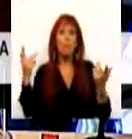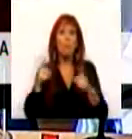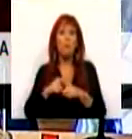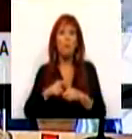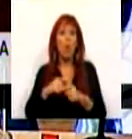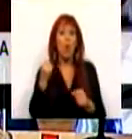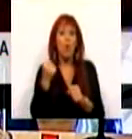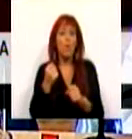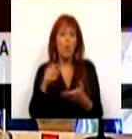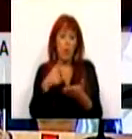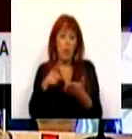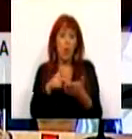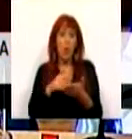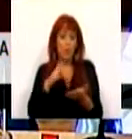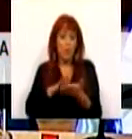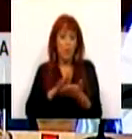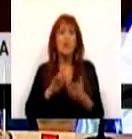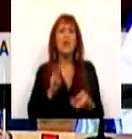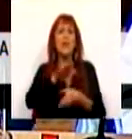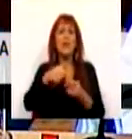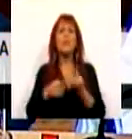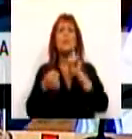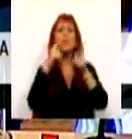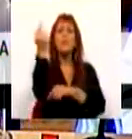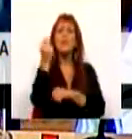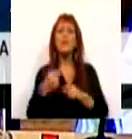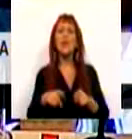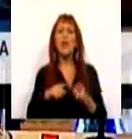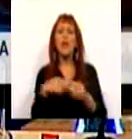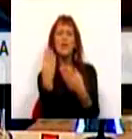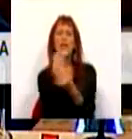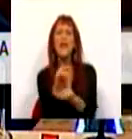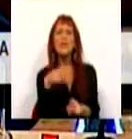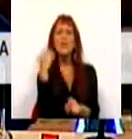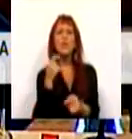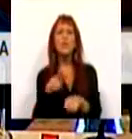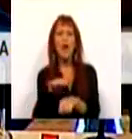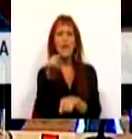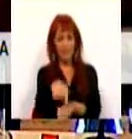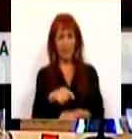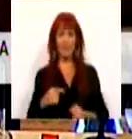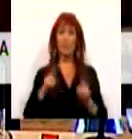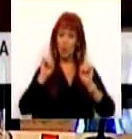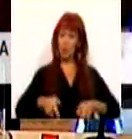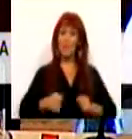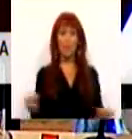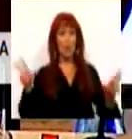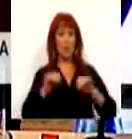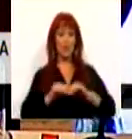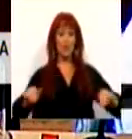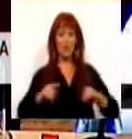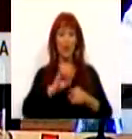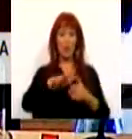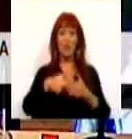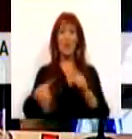ou com obra já publicada, e incluímos a banda desenhada e a literatura para a infância e a juventude. Foi também iniciada uma nova etapa no